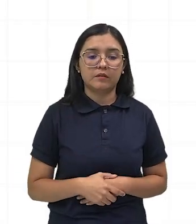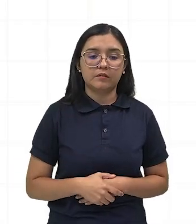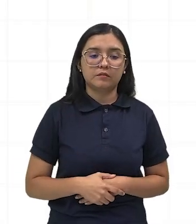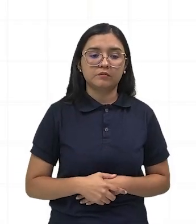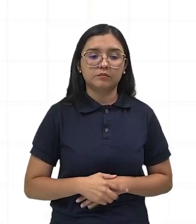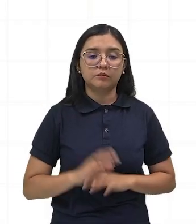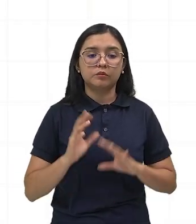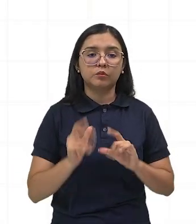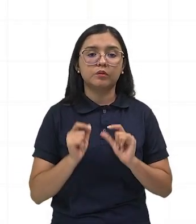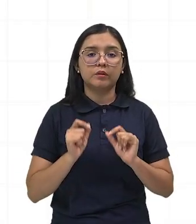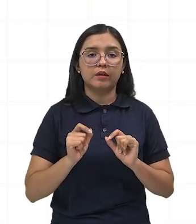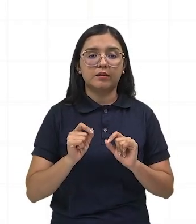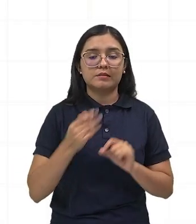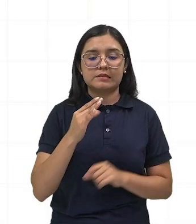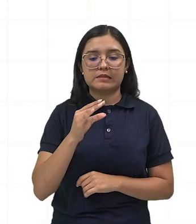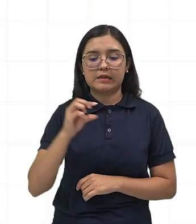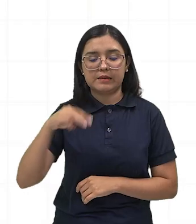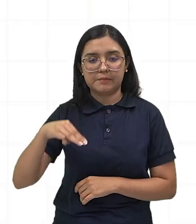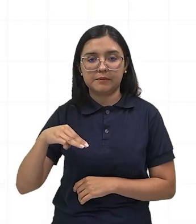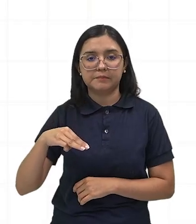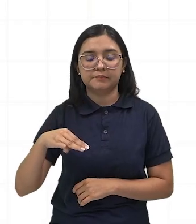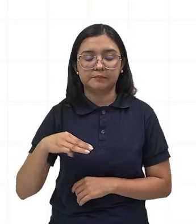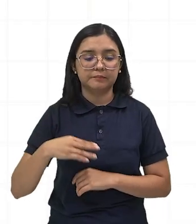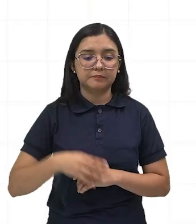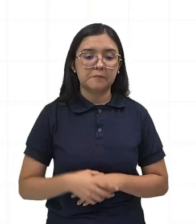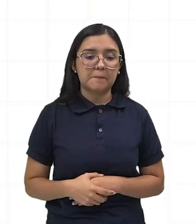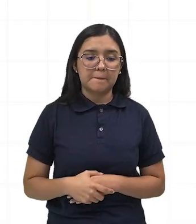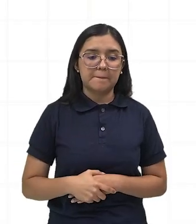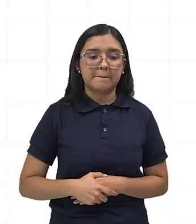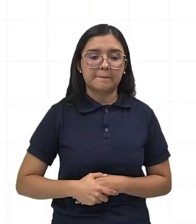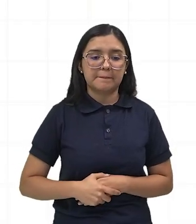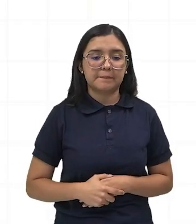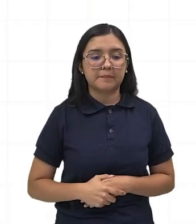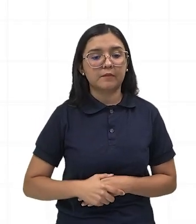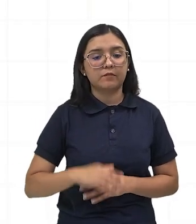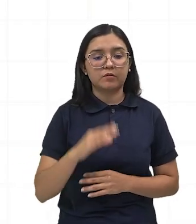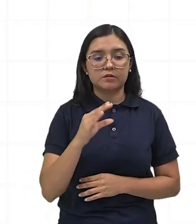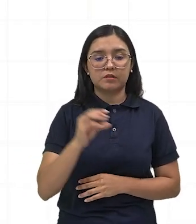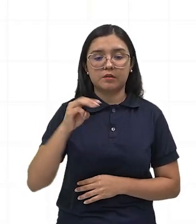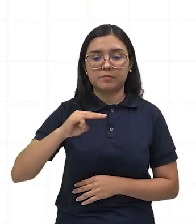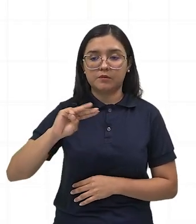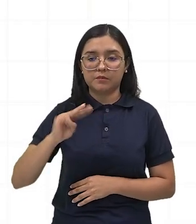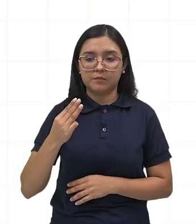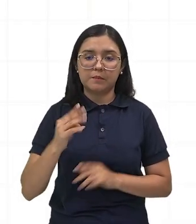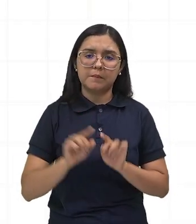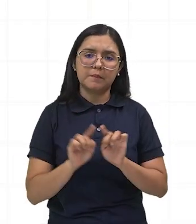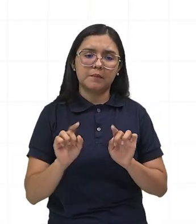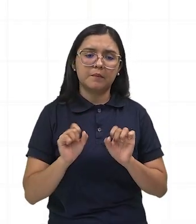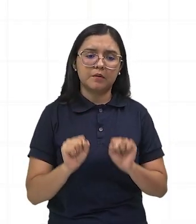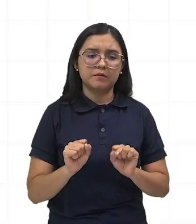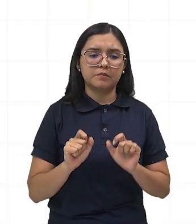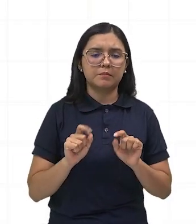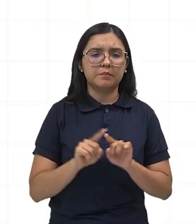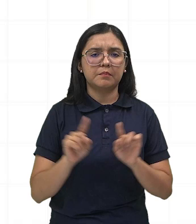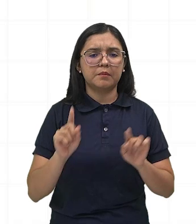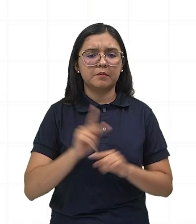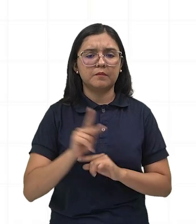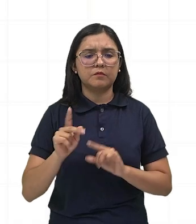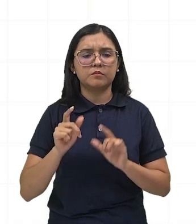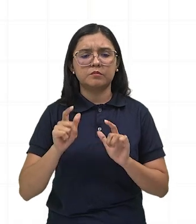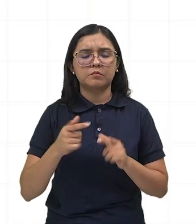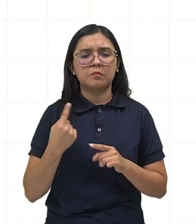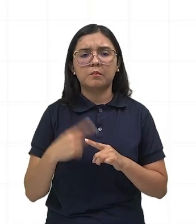está toda em centímetro. Então, por estar em centímetro, ficou centímetros cúbicos. Mas você poderia me dizer, mas professor, de